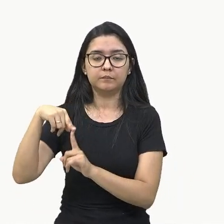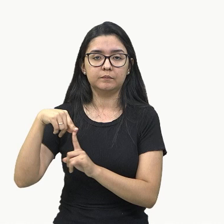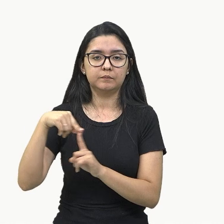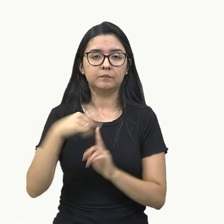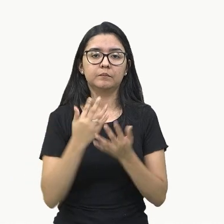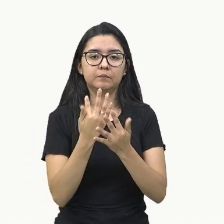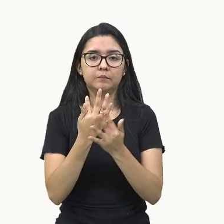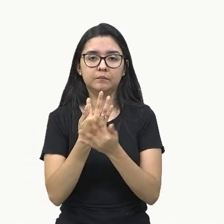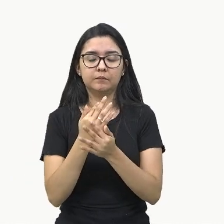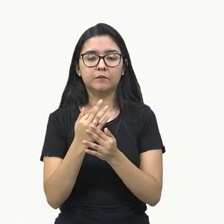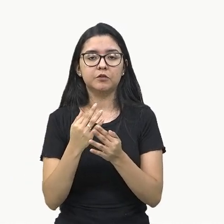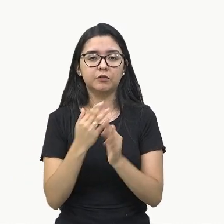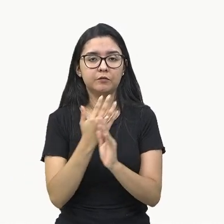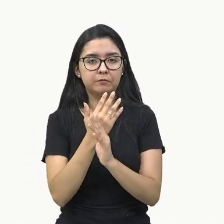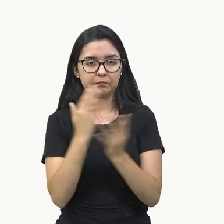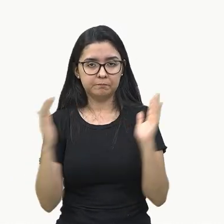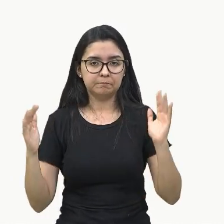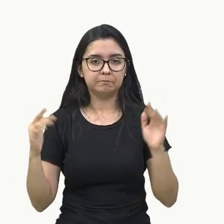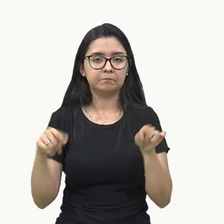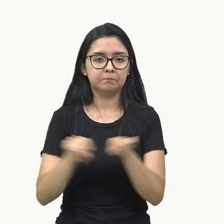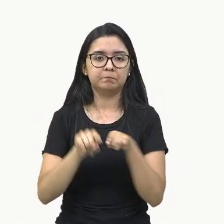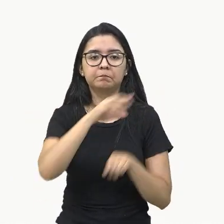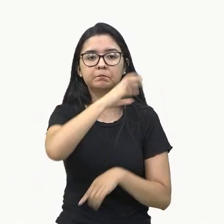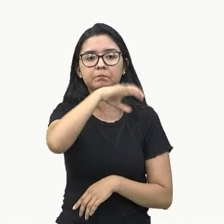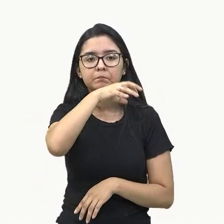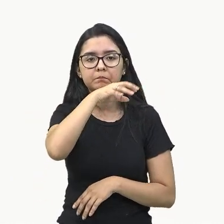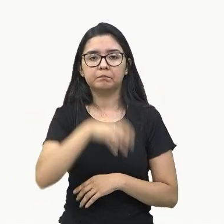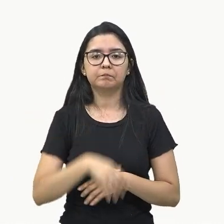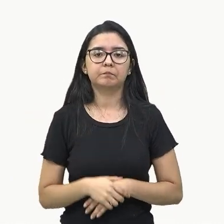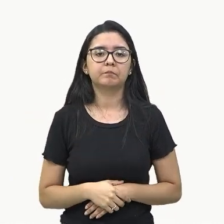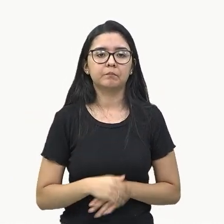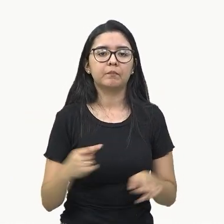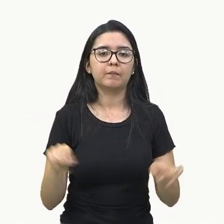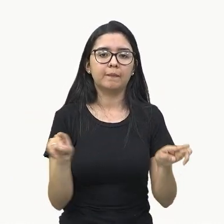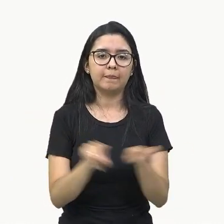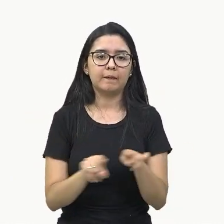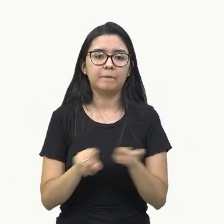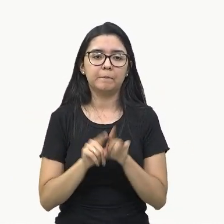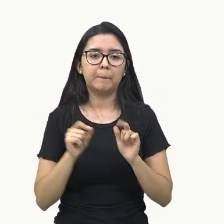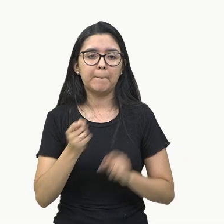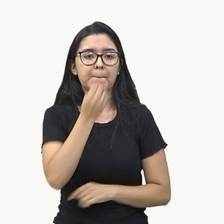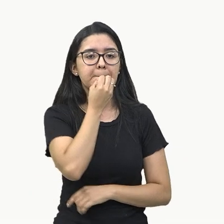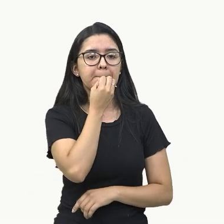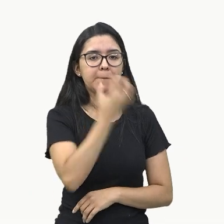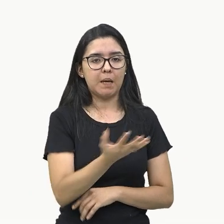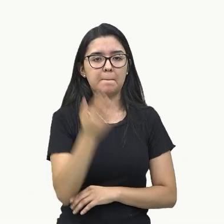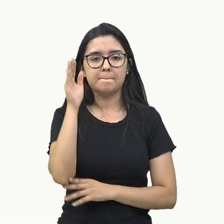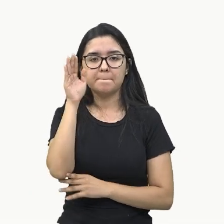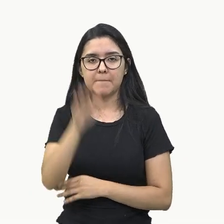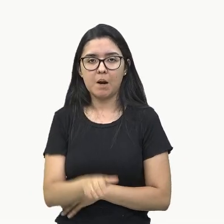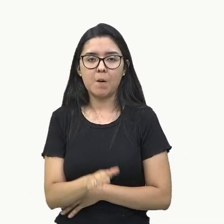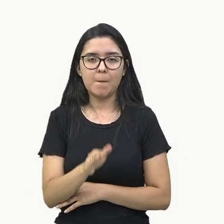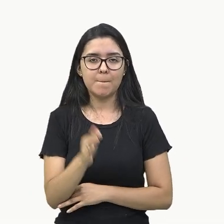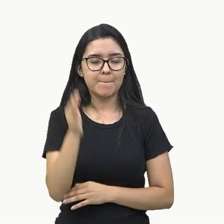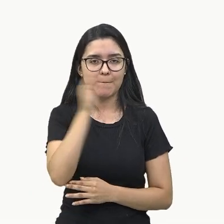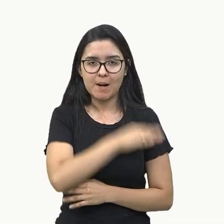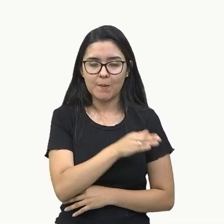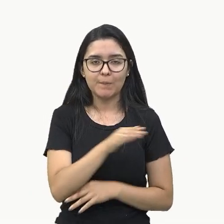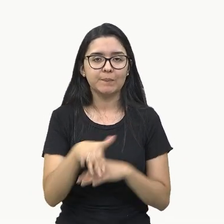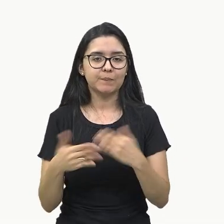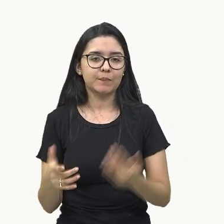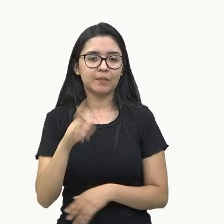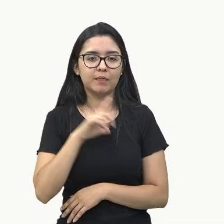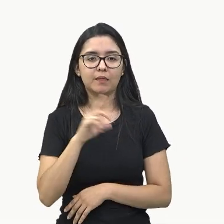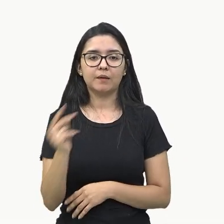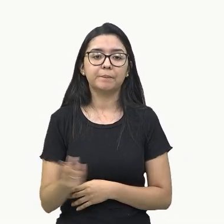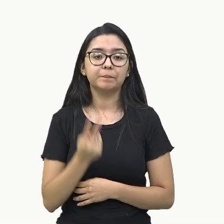plantas e animais levam hífen, tá? E aqui com bem e mal, bora dar uma olhadinha nas regras. Palavras compostas cujo primeiro